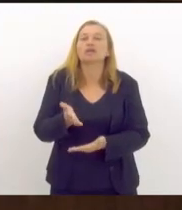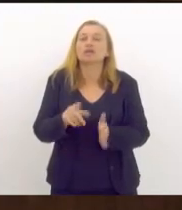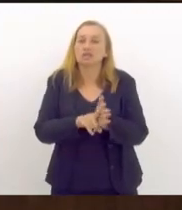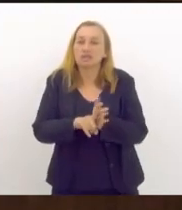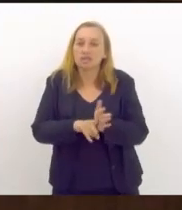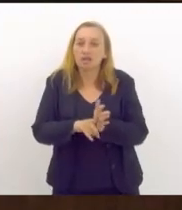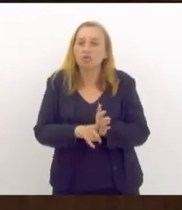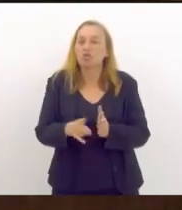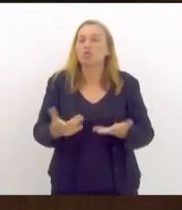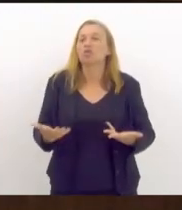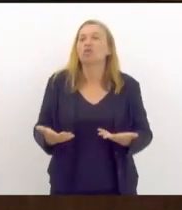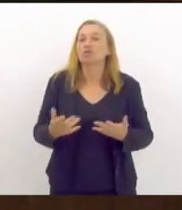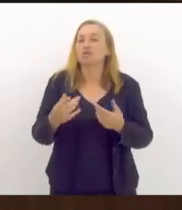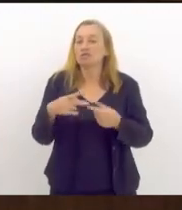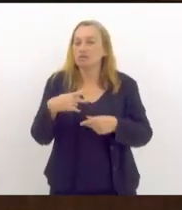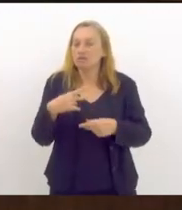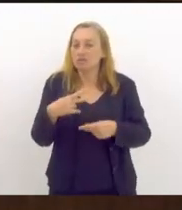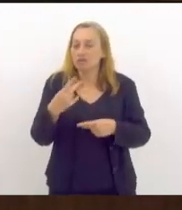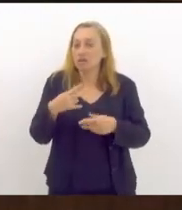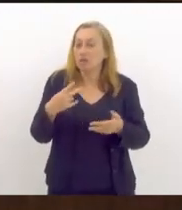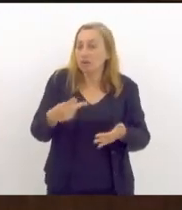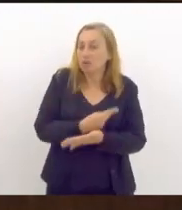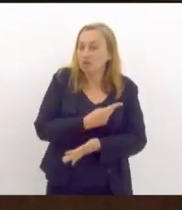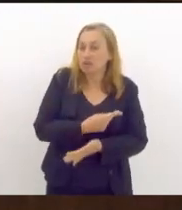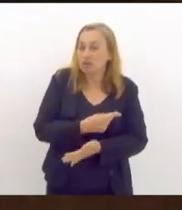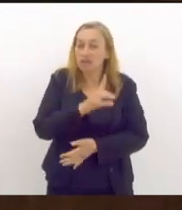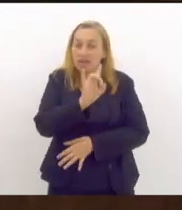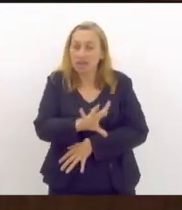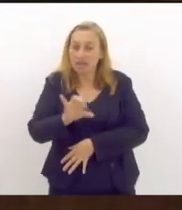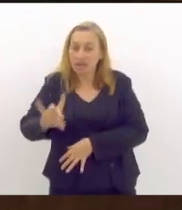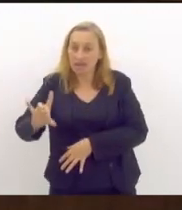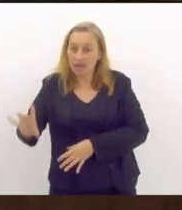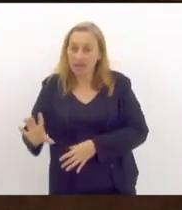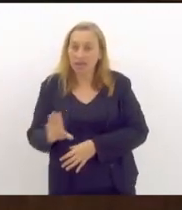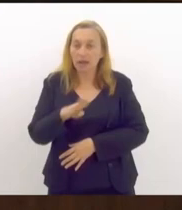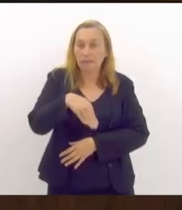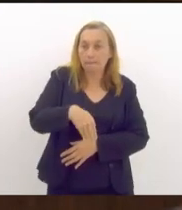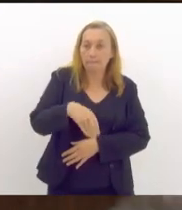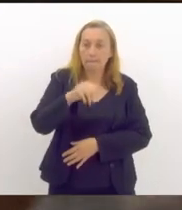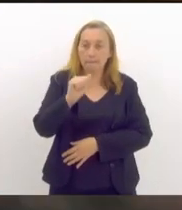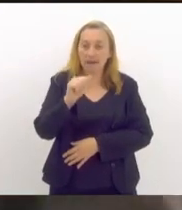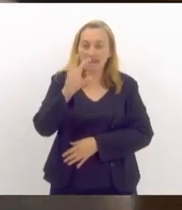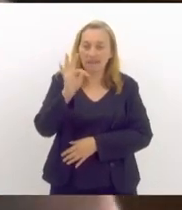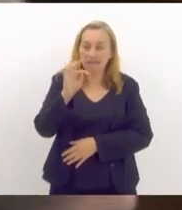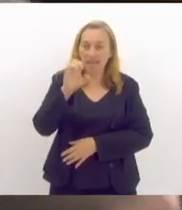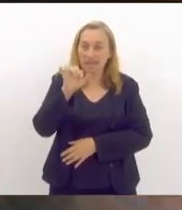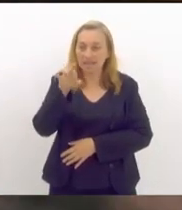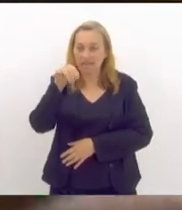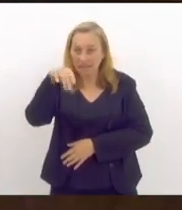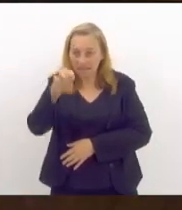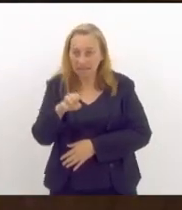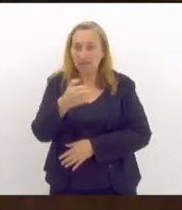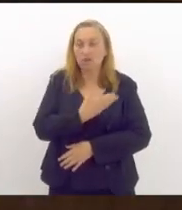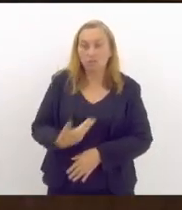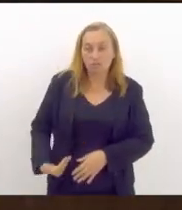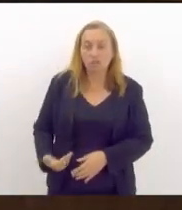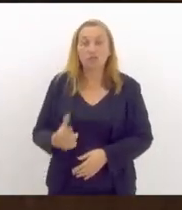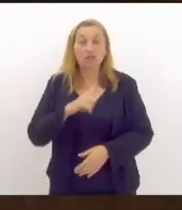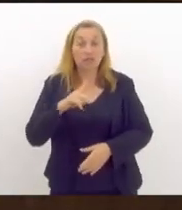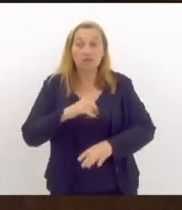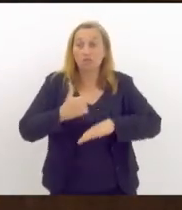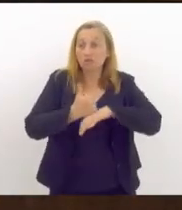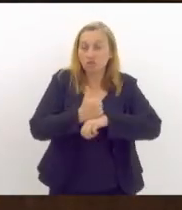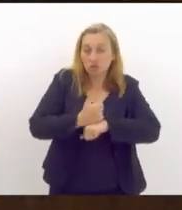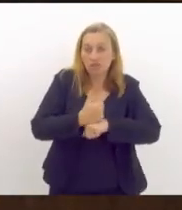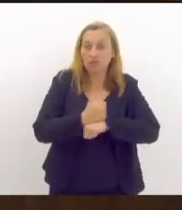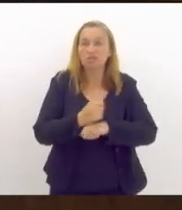o que a gente tem que trabalhar para acontecer é que em cada maternidade principalmente nas públicas do estado a gente tem a profissionais capacitados